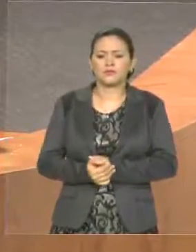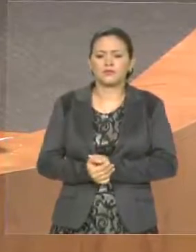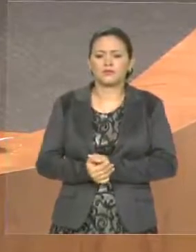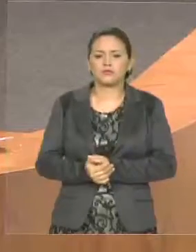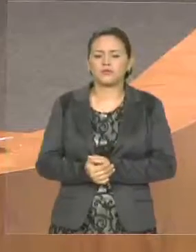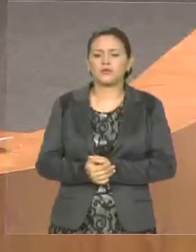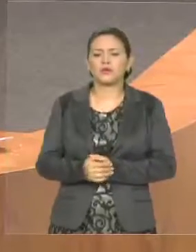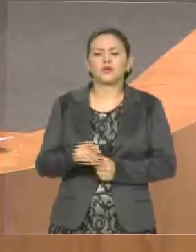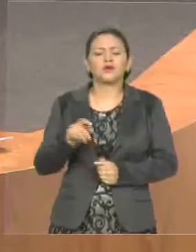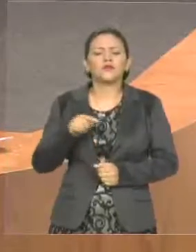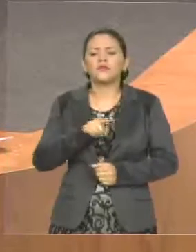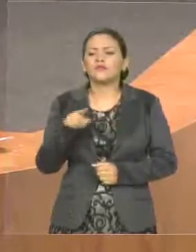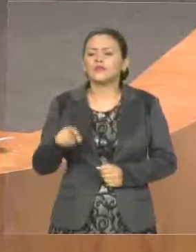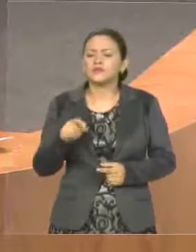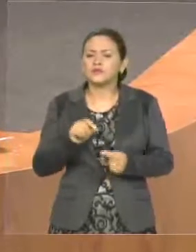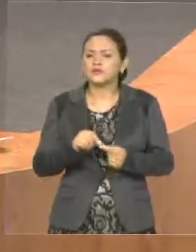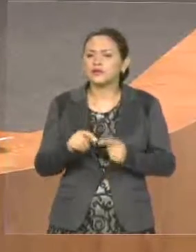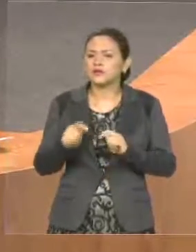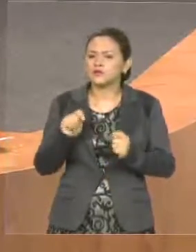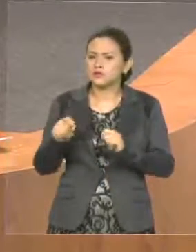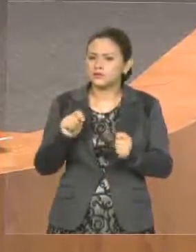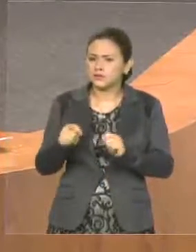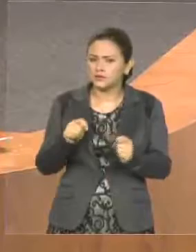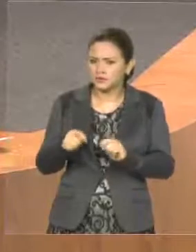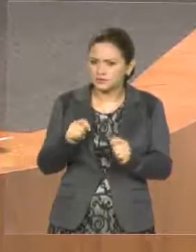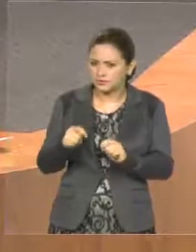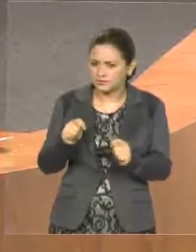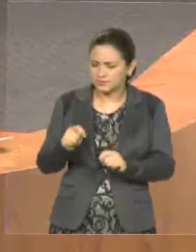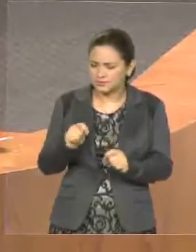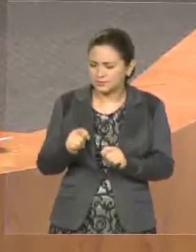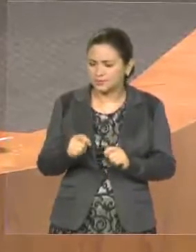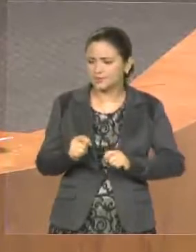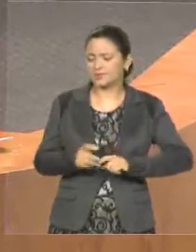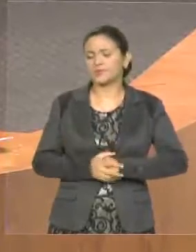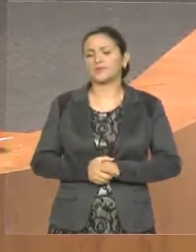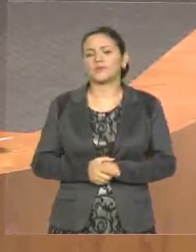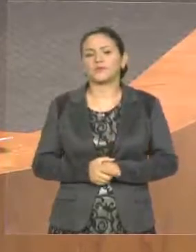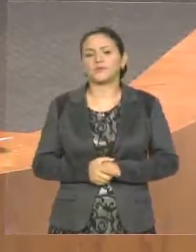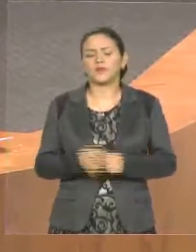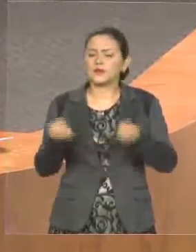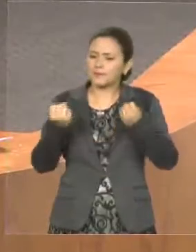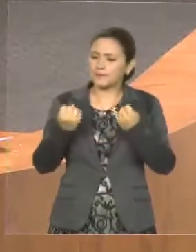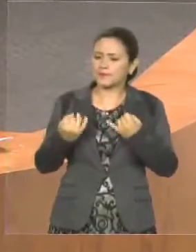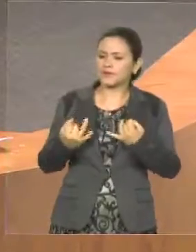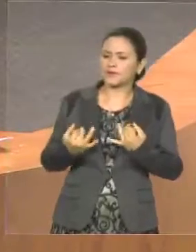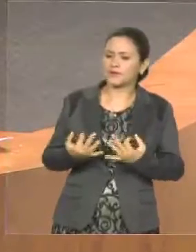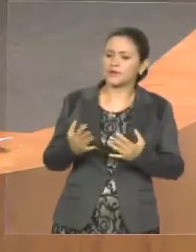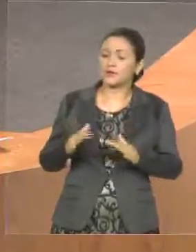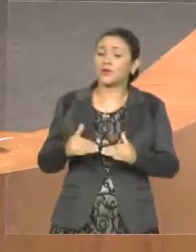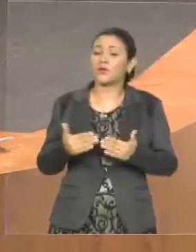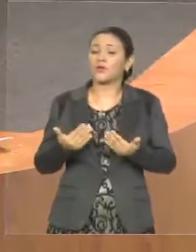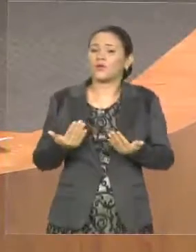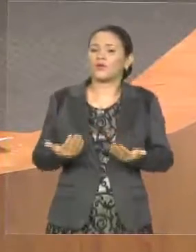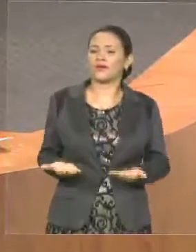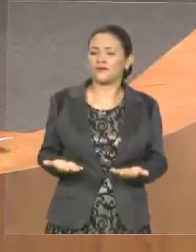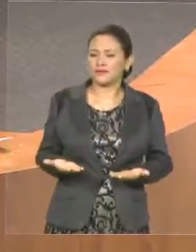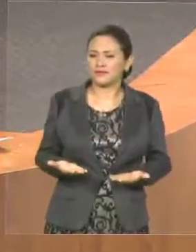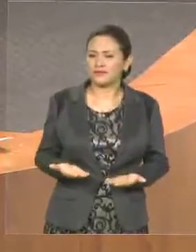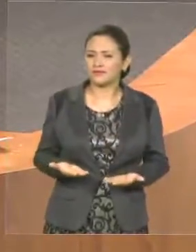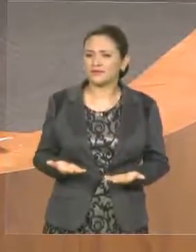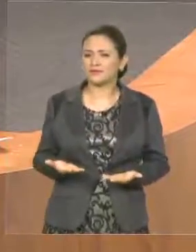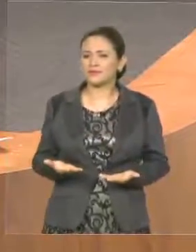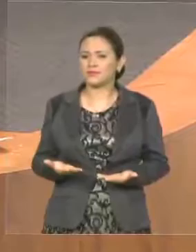economia e produz de alguma forma dentro da economia maranhense, me explique. Qual o produto hoje em dia,